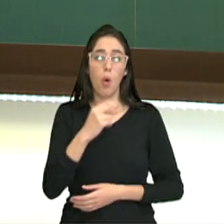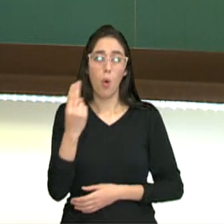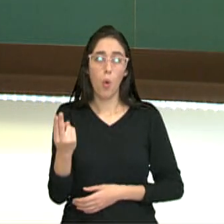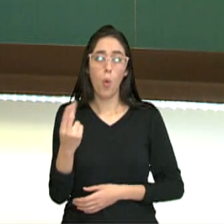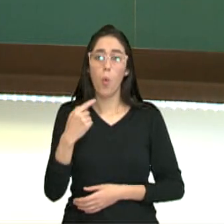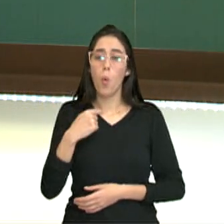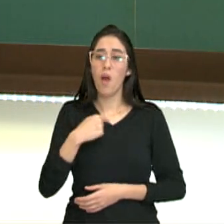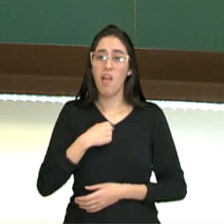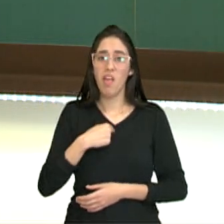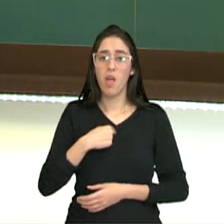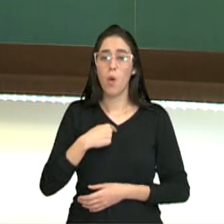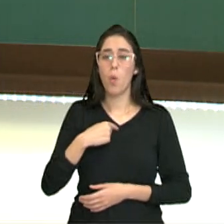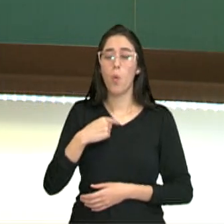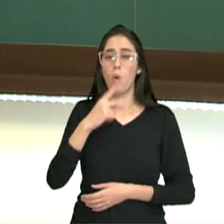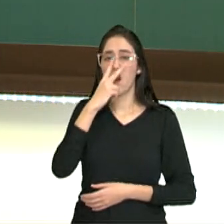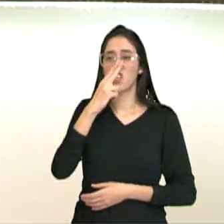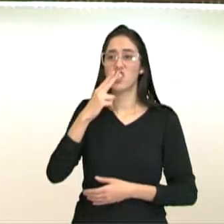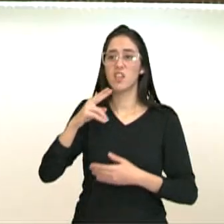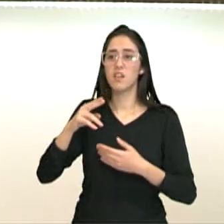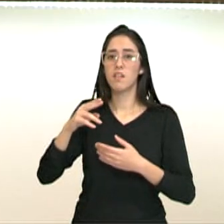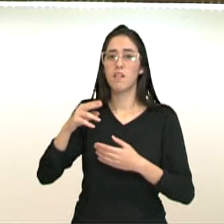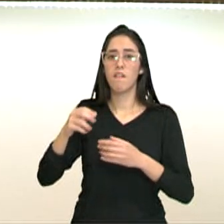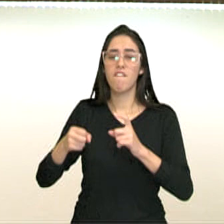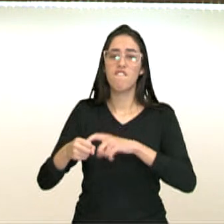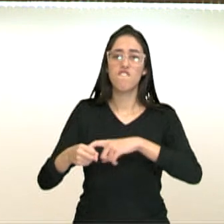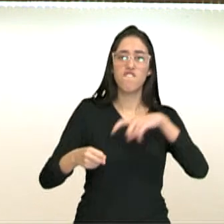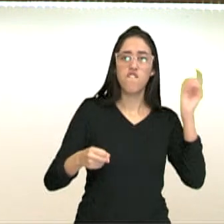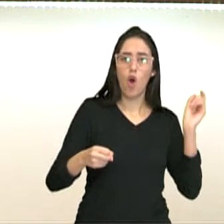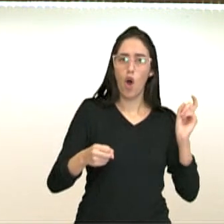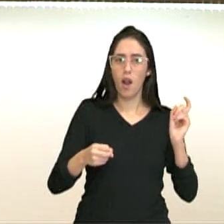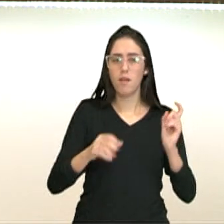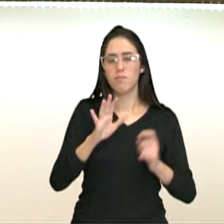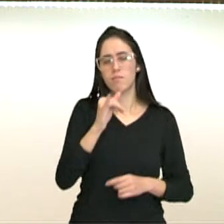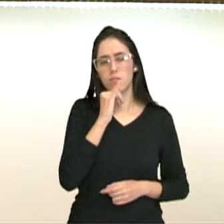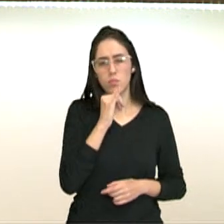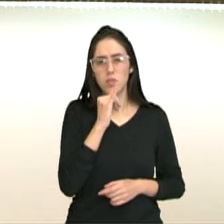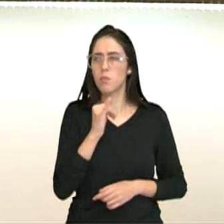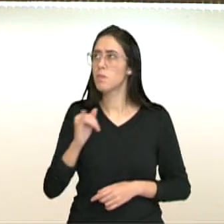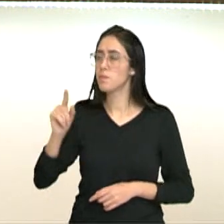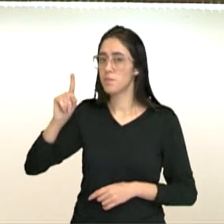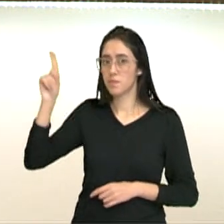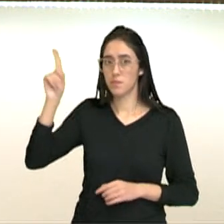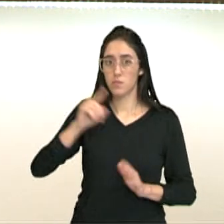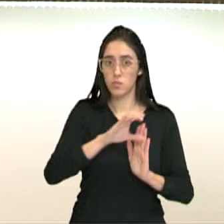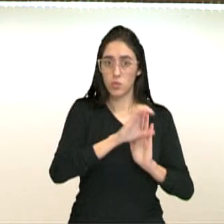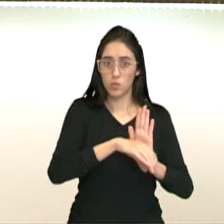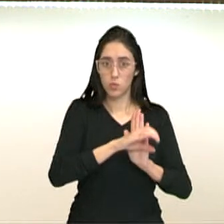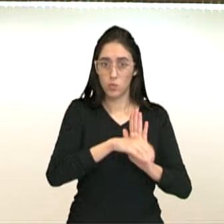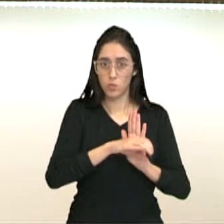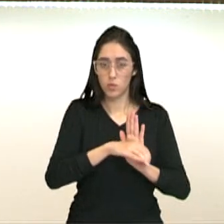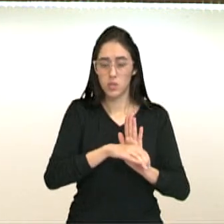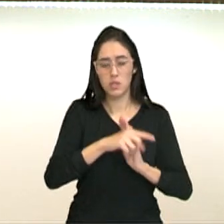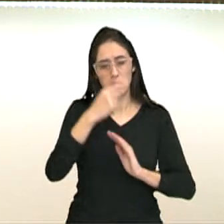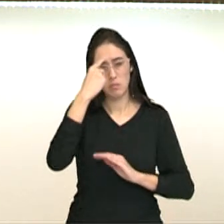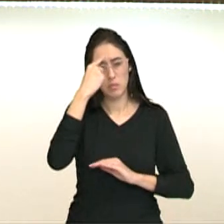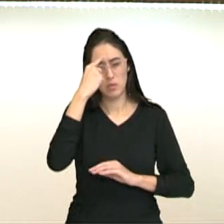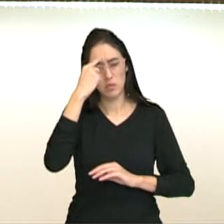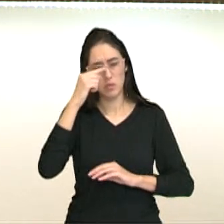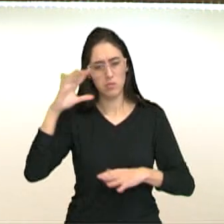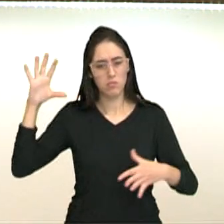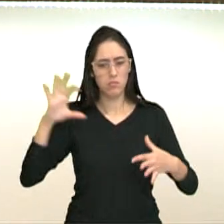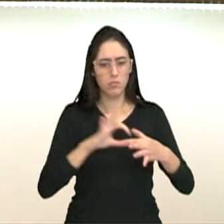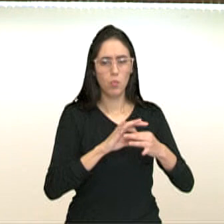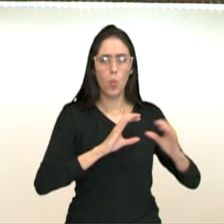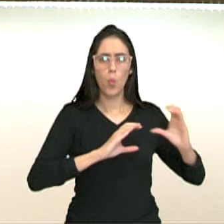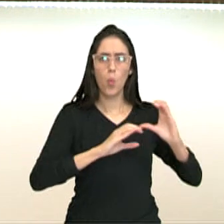sua realidade. Então, se você for pegar esse conceito e trazer para o âmbito dos meios de comunicação,